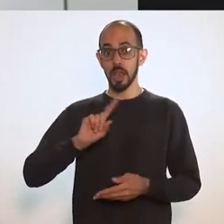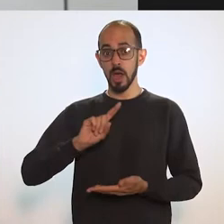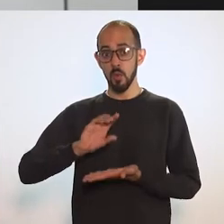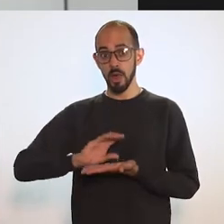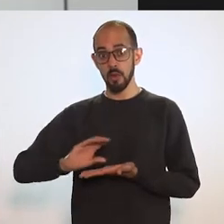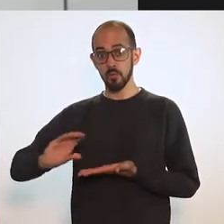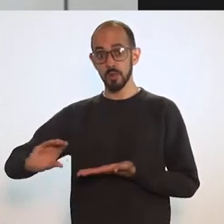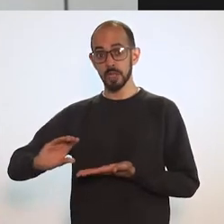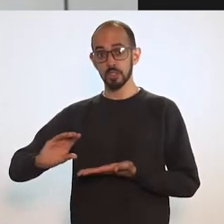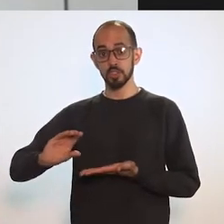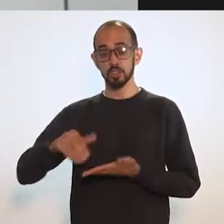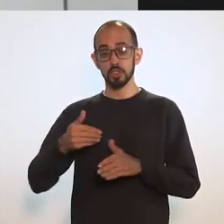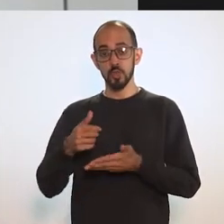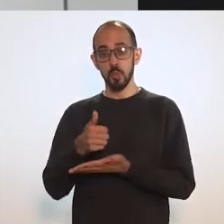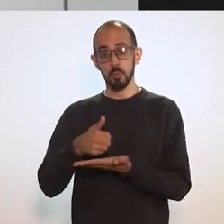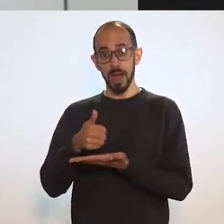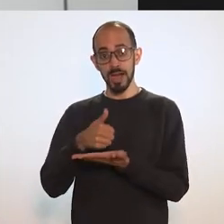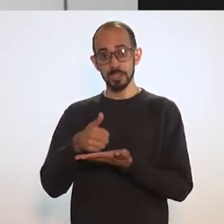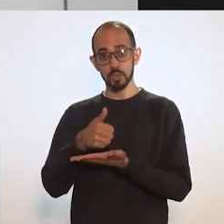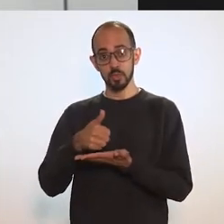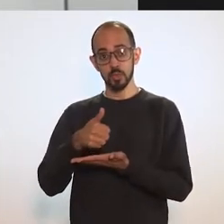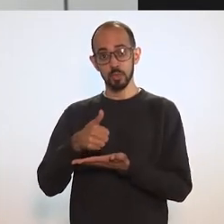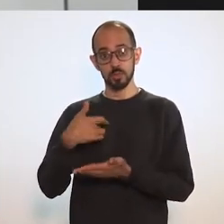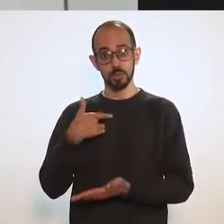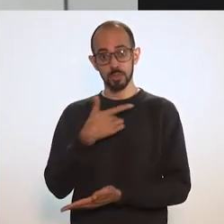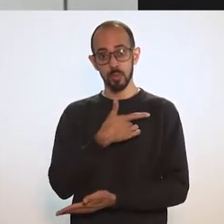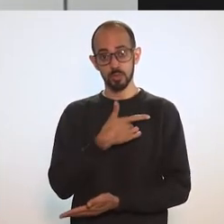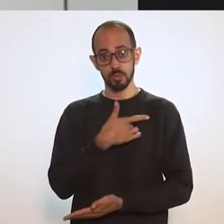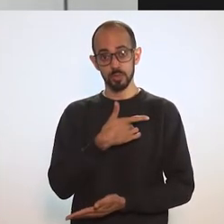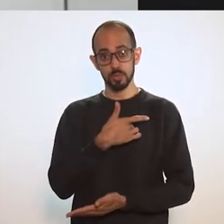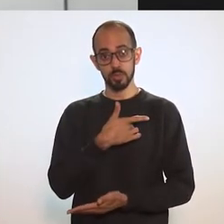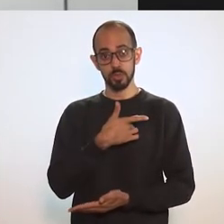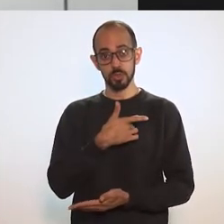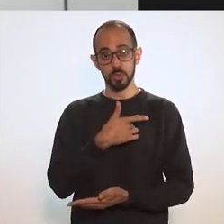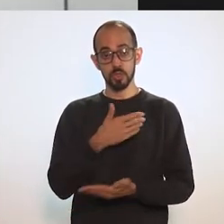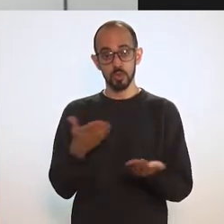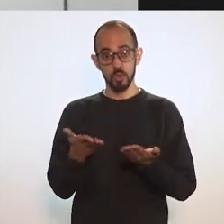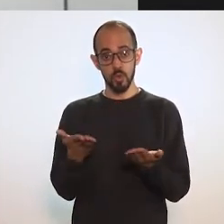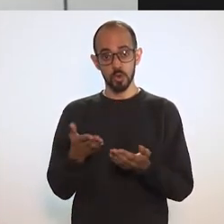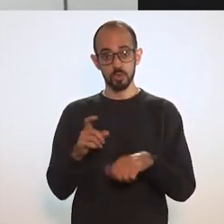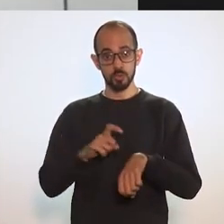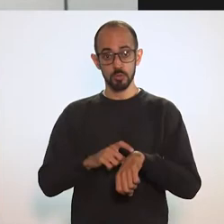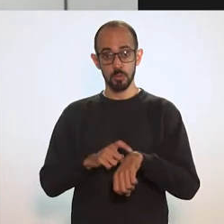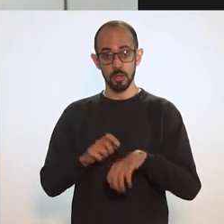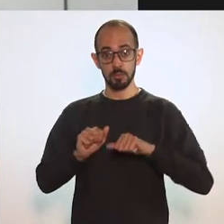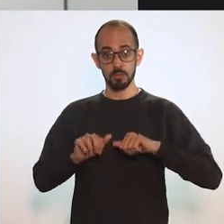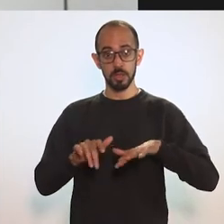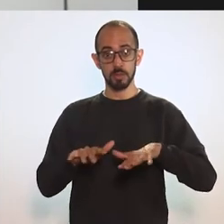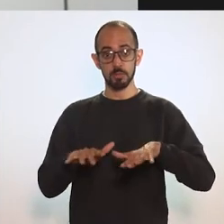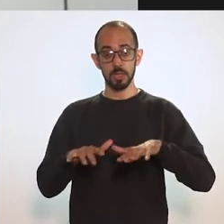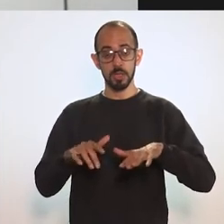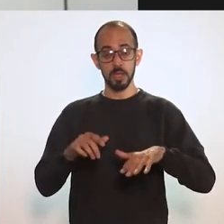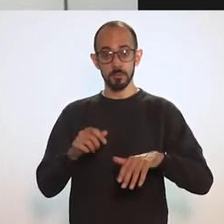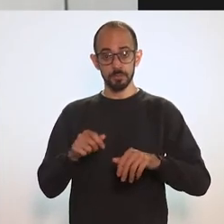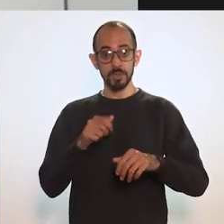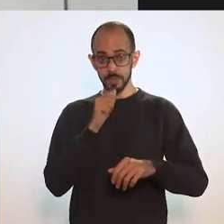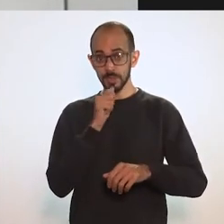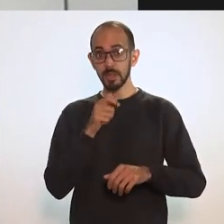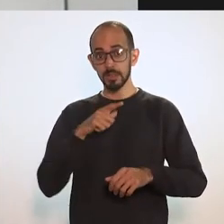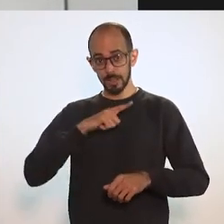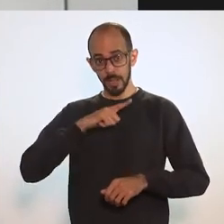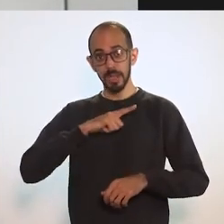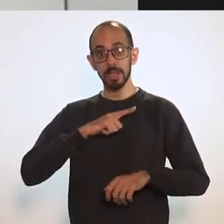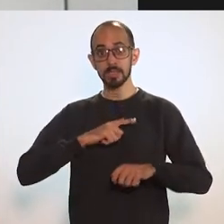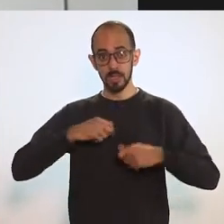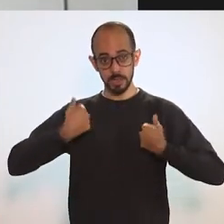investiu o mínimo constitucional em saúde e tem que fazer esse acerto de contas. E mesmo hoje, em plena pandemia, ainda tem dificuldades para chegar a